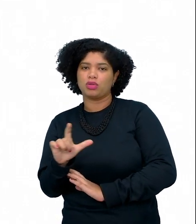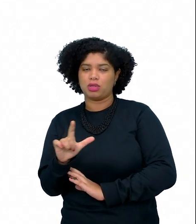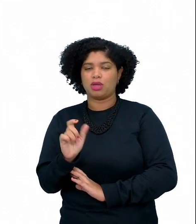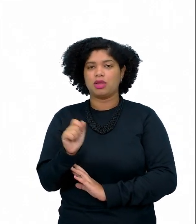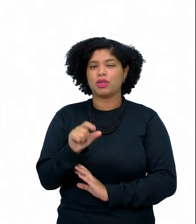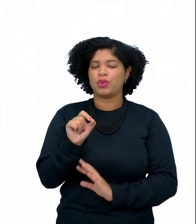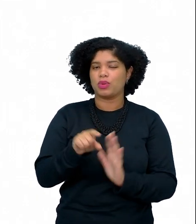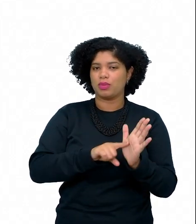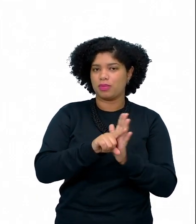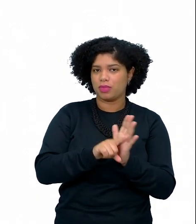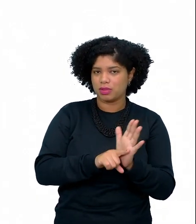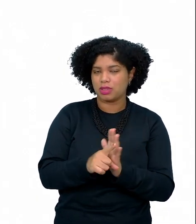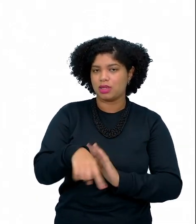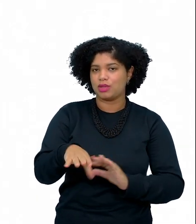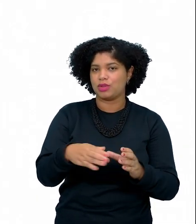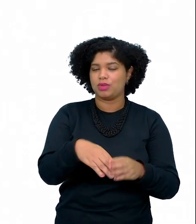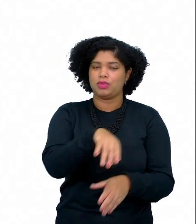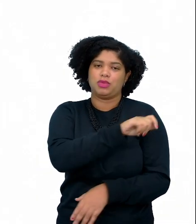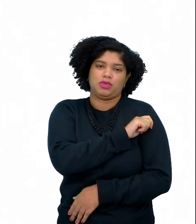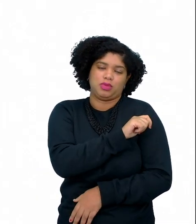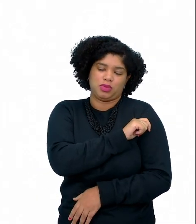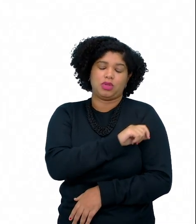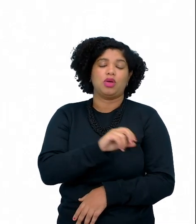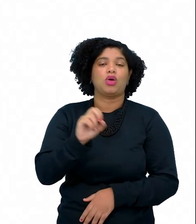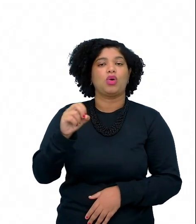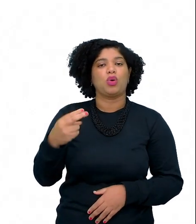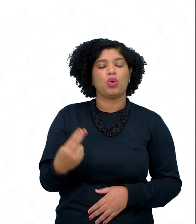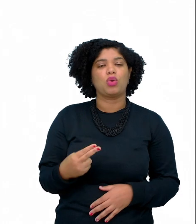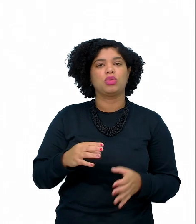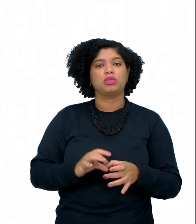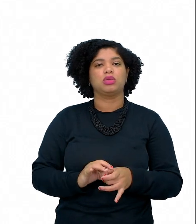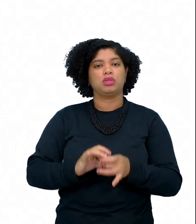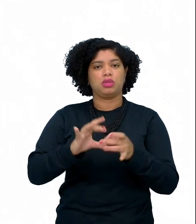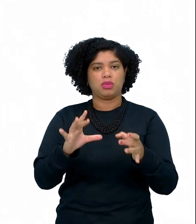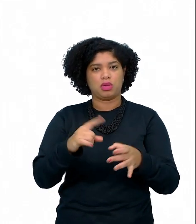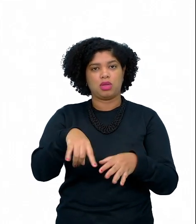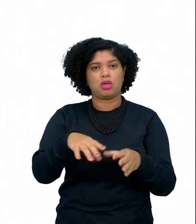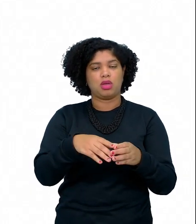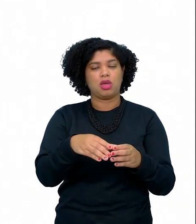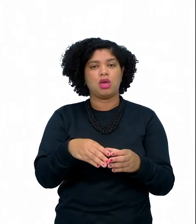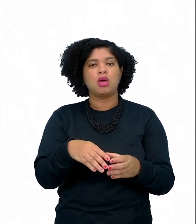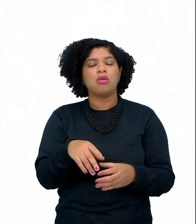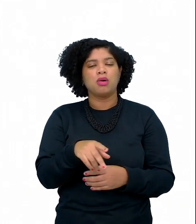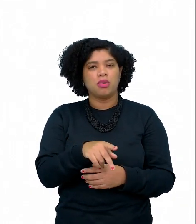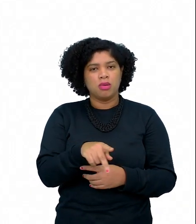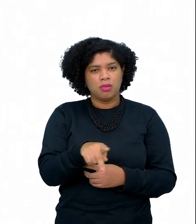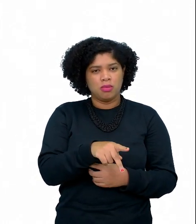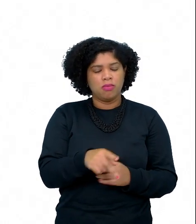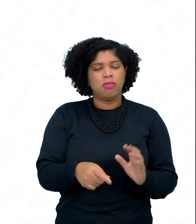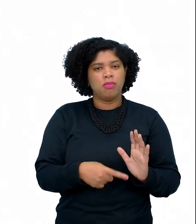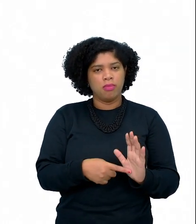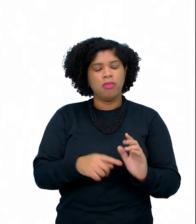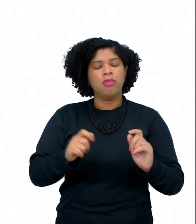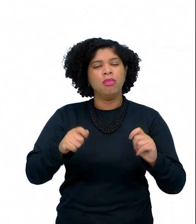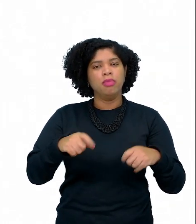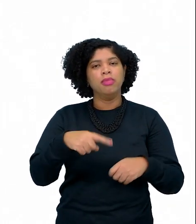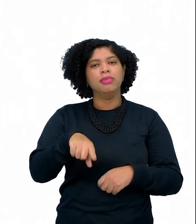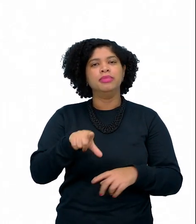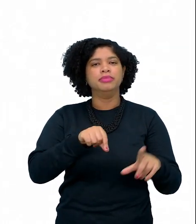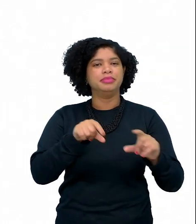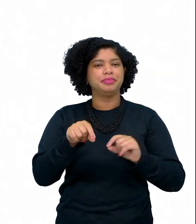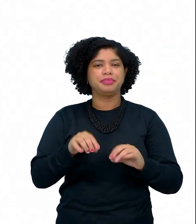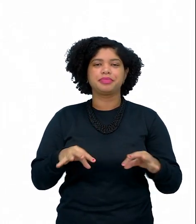de pesquisas dos estudantes, ou disponibilizados pelo professor na sala. Então, aí vocês